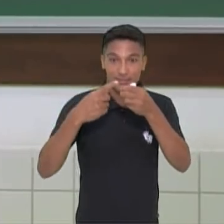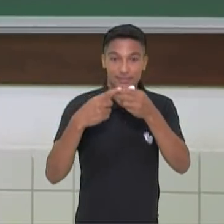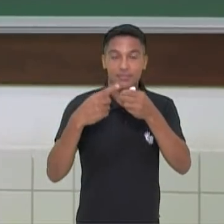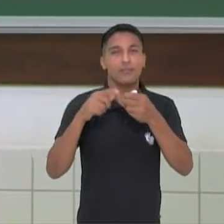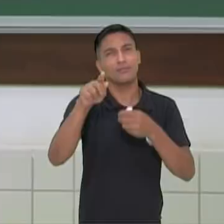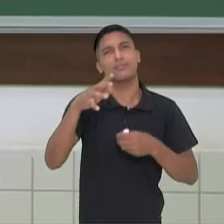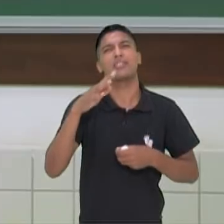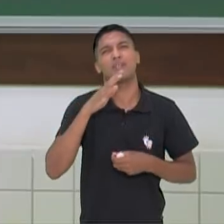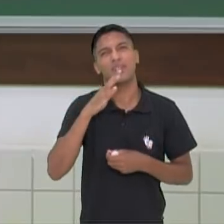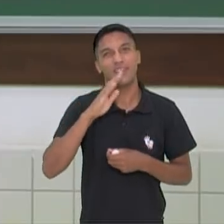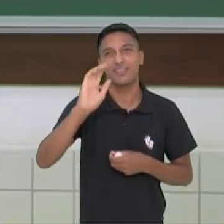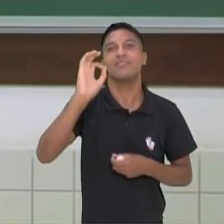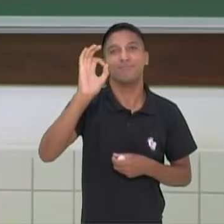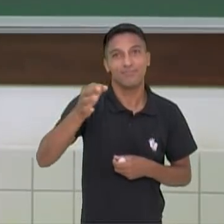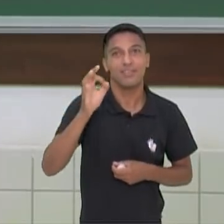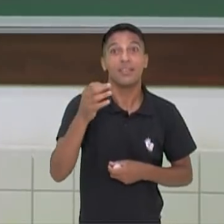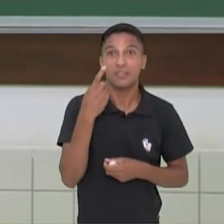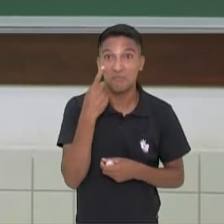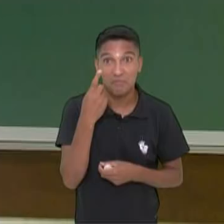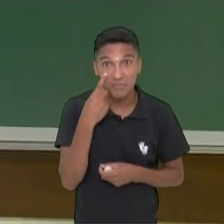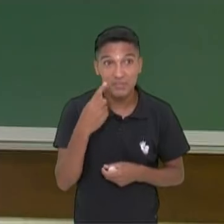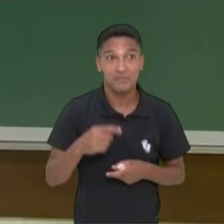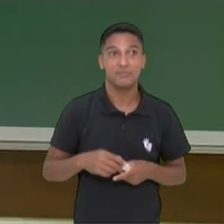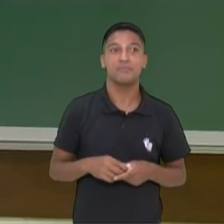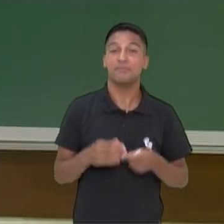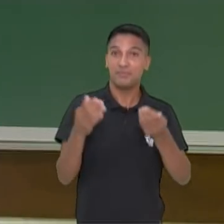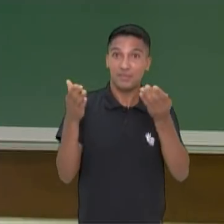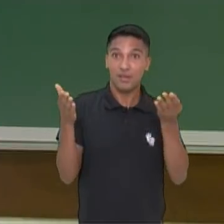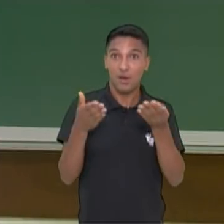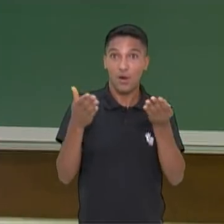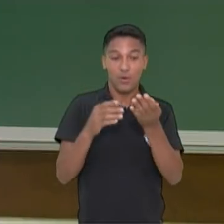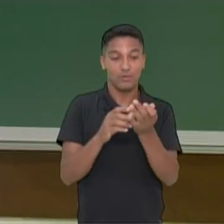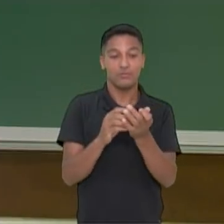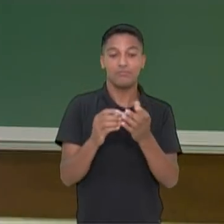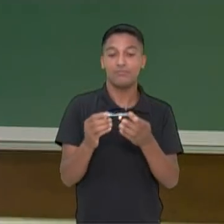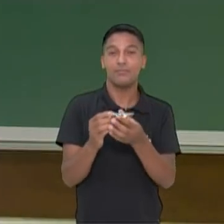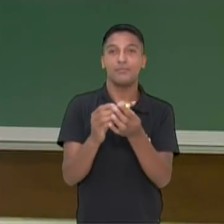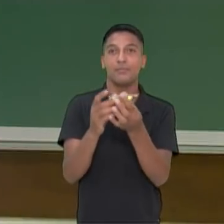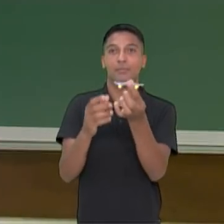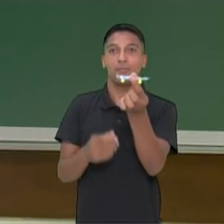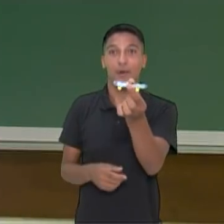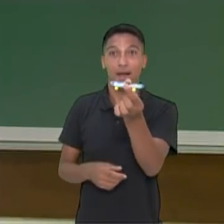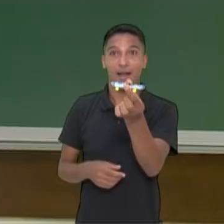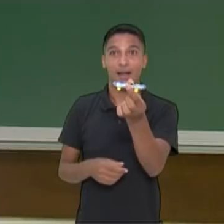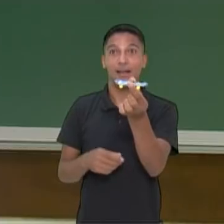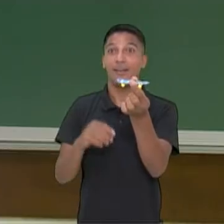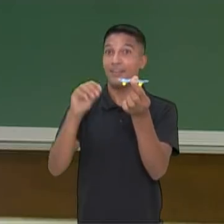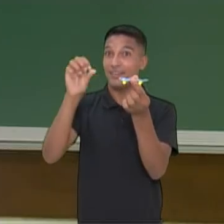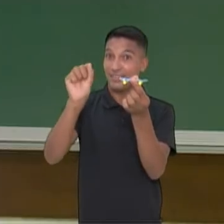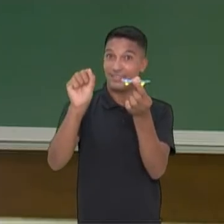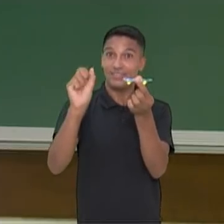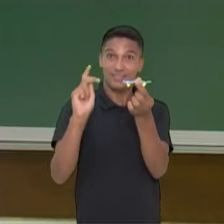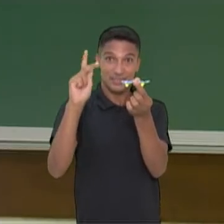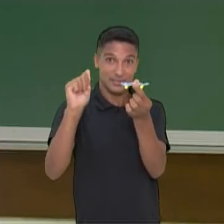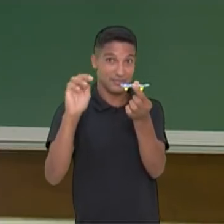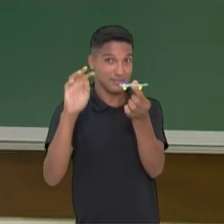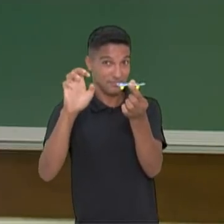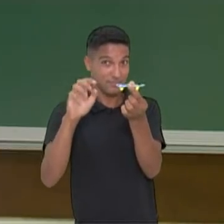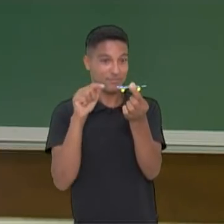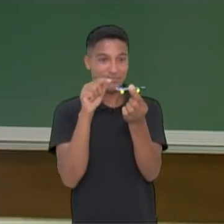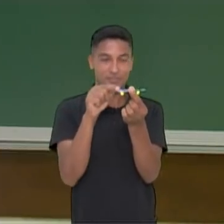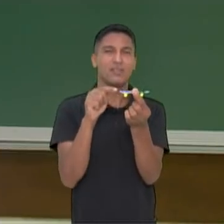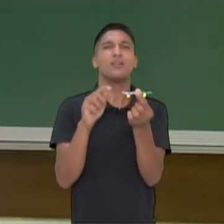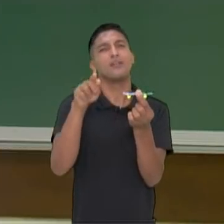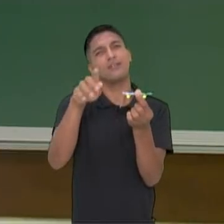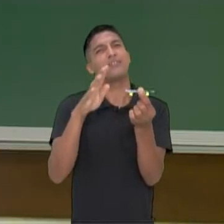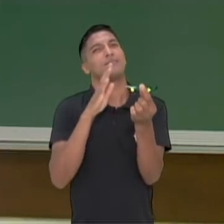muito conhecida por vocês. Quer ver só? Hoje a gente vai falar do skate, né? Com certeza a maioria